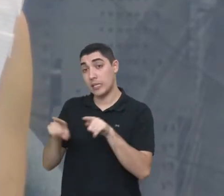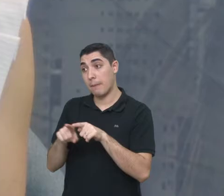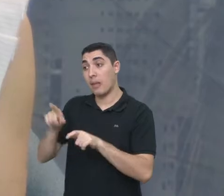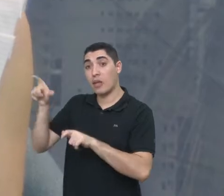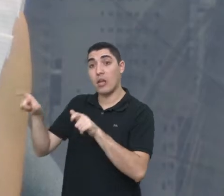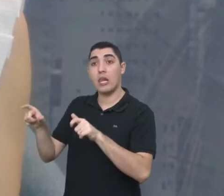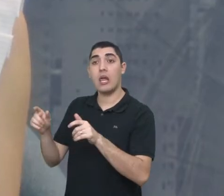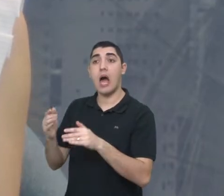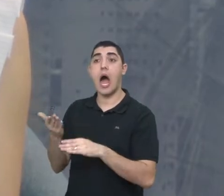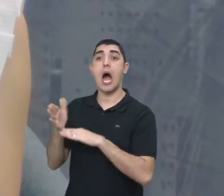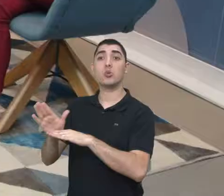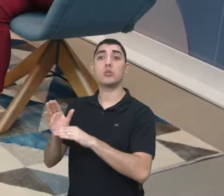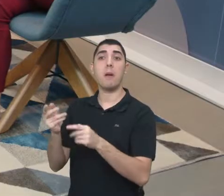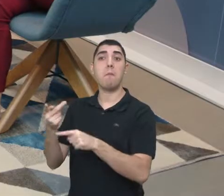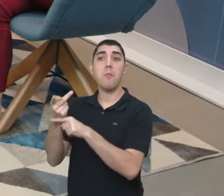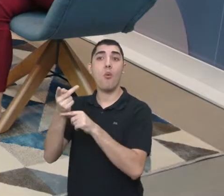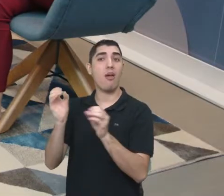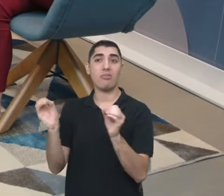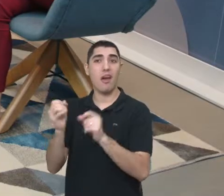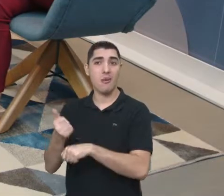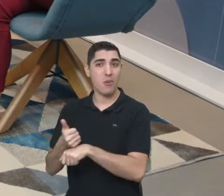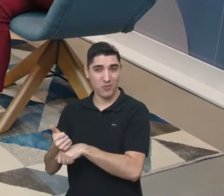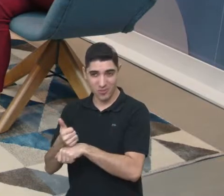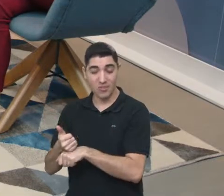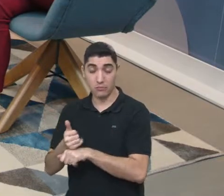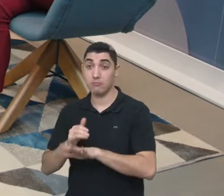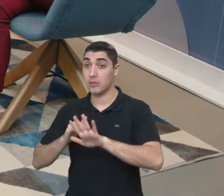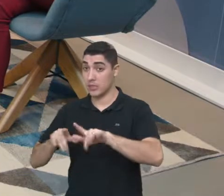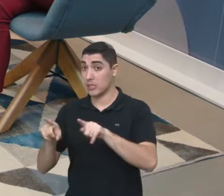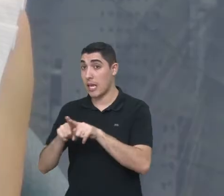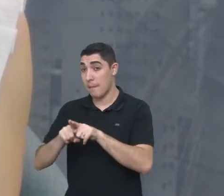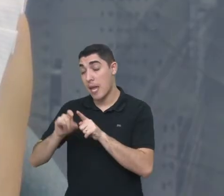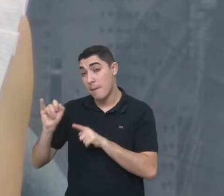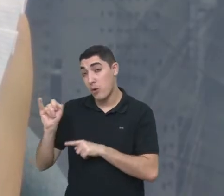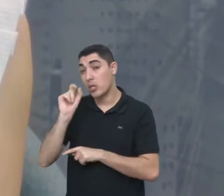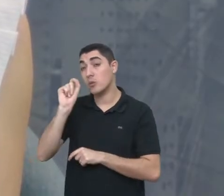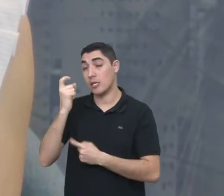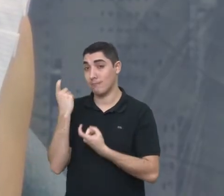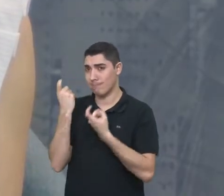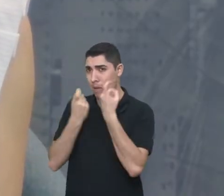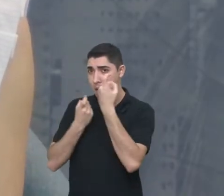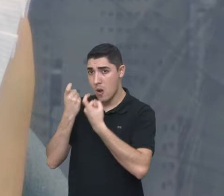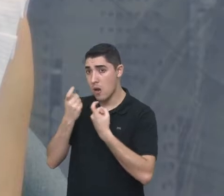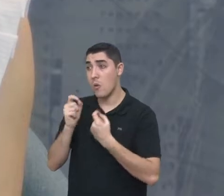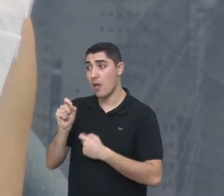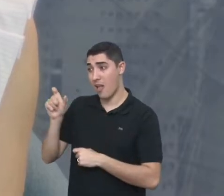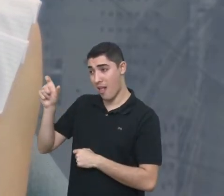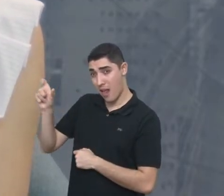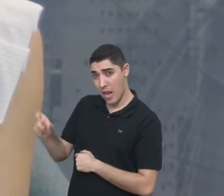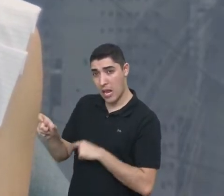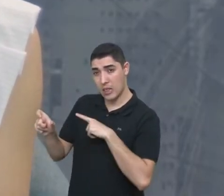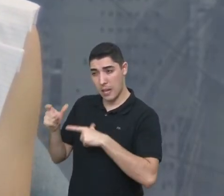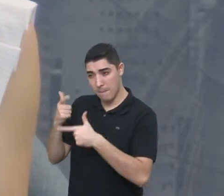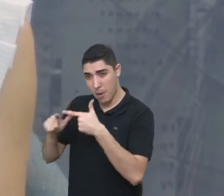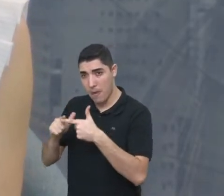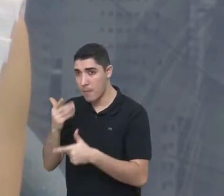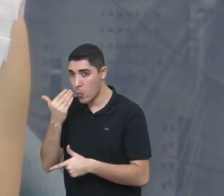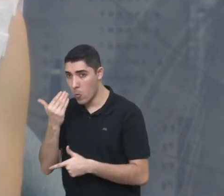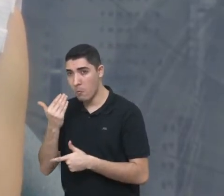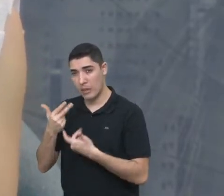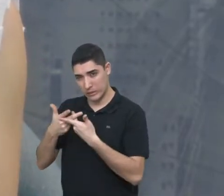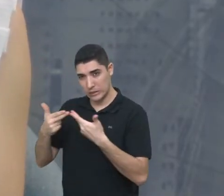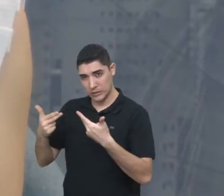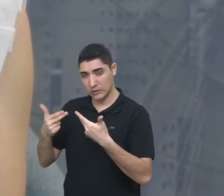isso não busquem ajuda. E acho que uma outra questão importante também, que é bem preocupante, é que muitos sintomas de transtorno